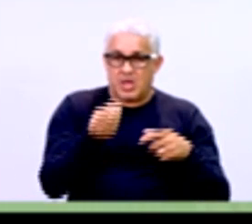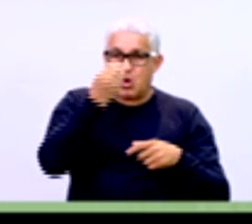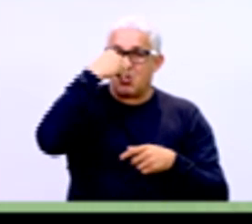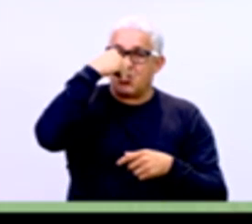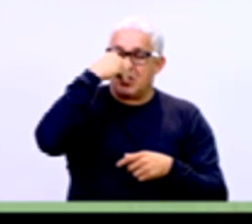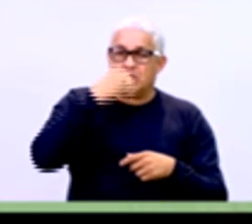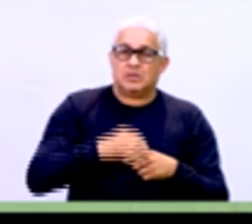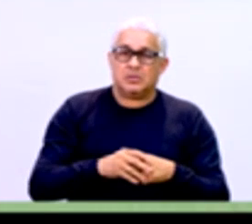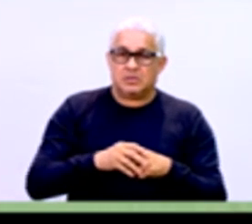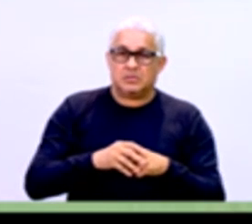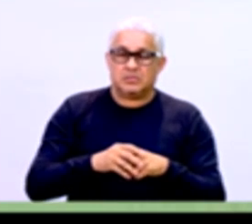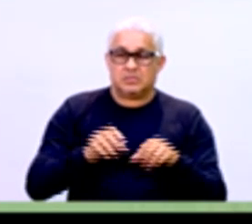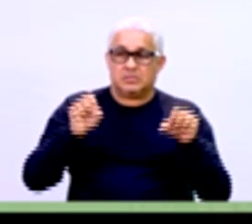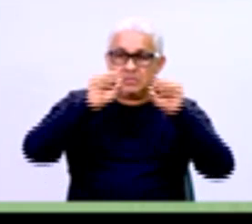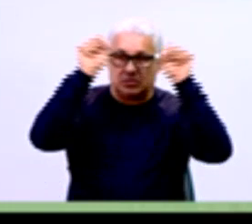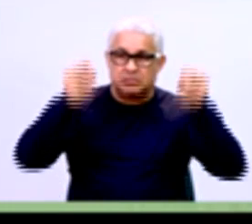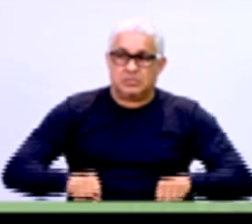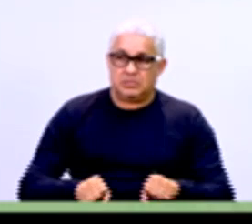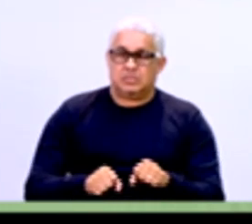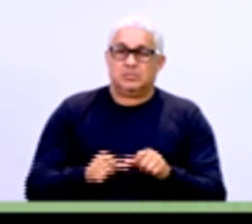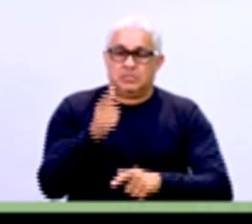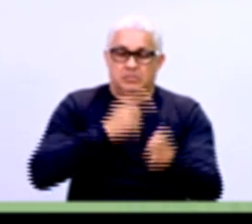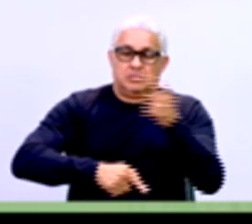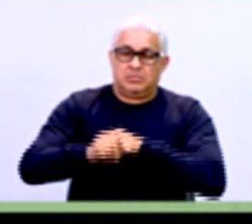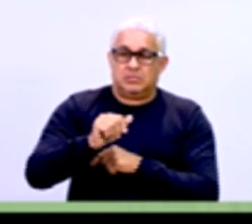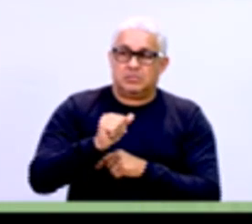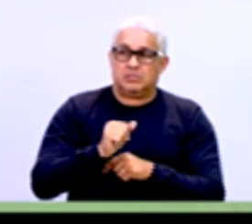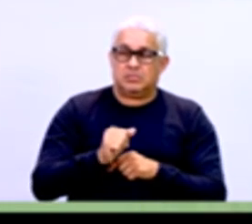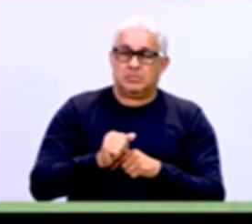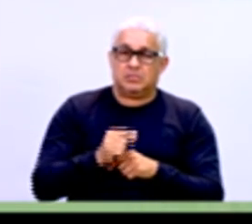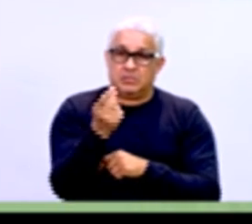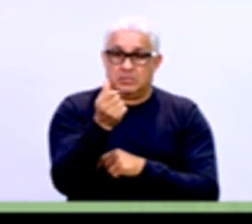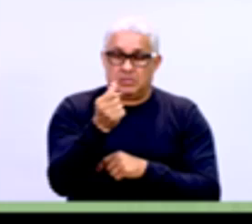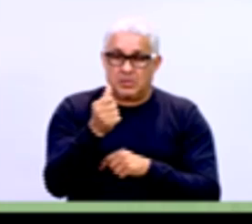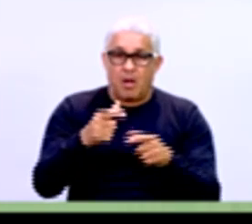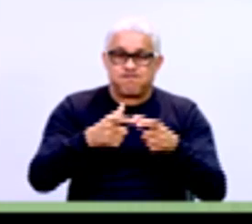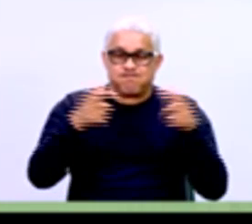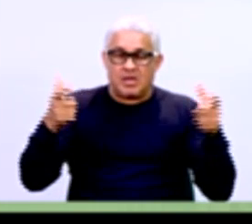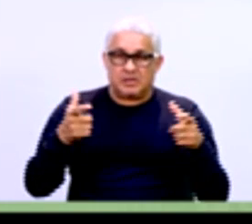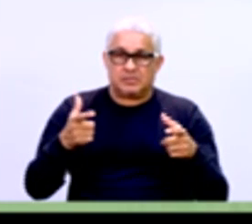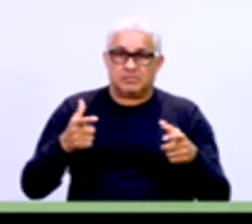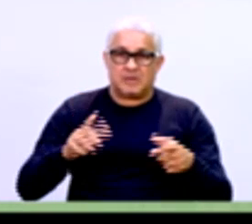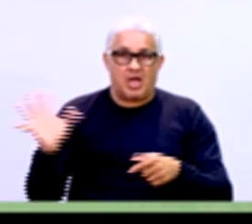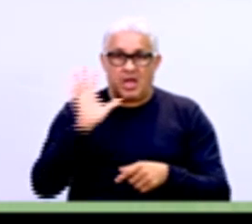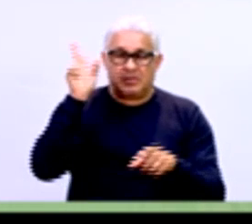meio de um sistema de gestão ambiental. Aumento do preço dos seus produtos,